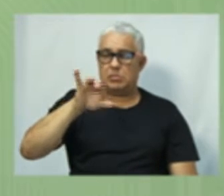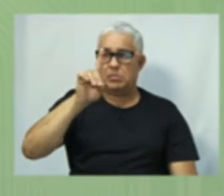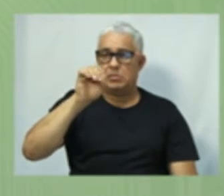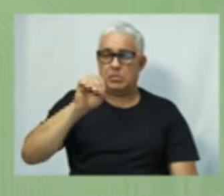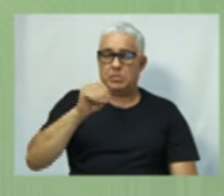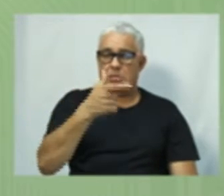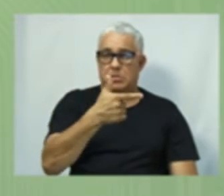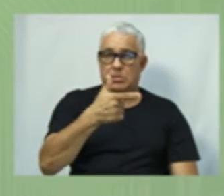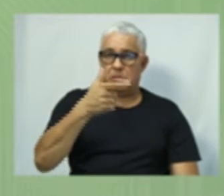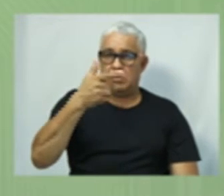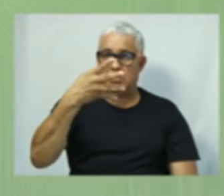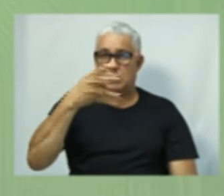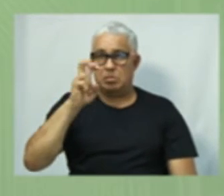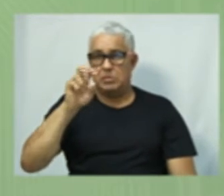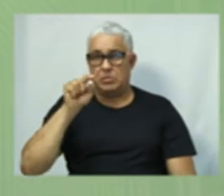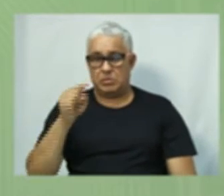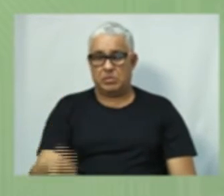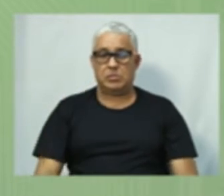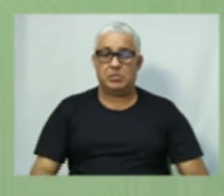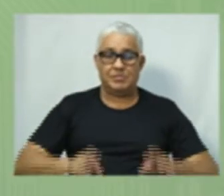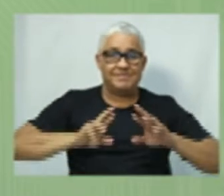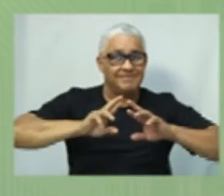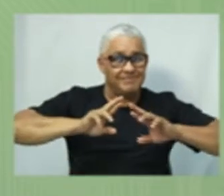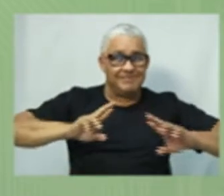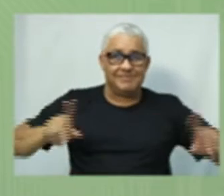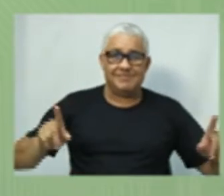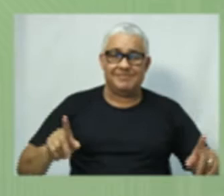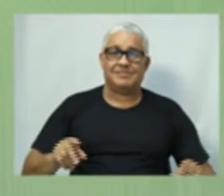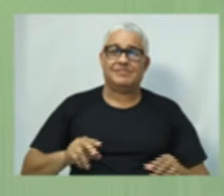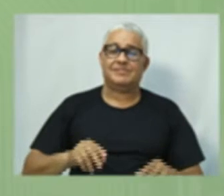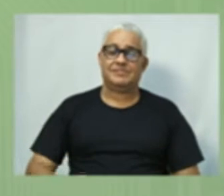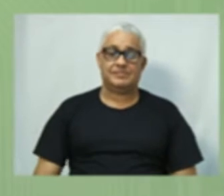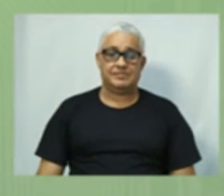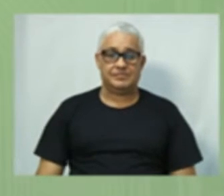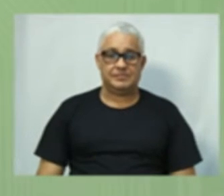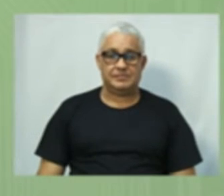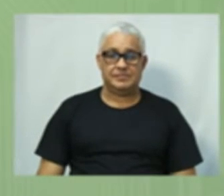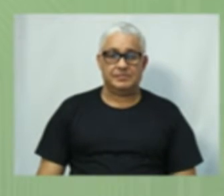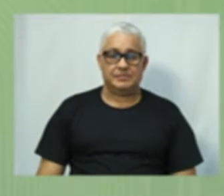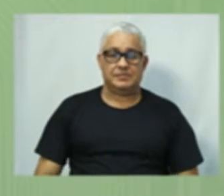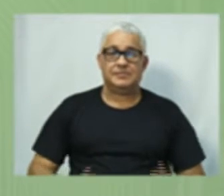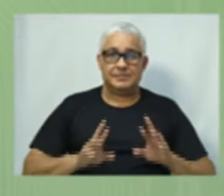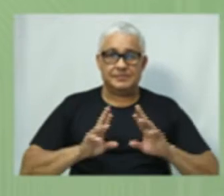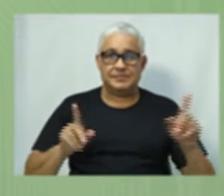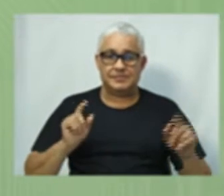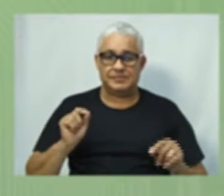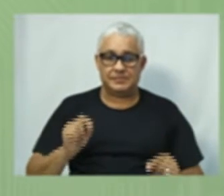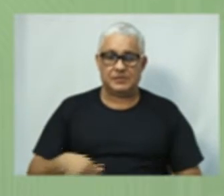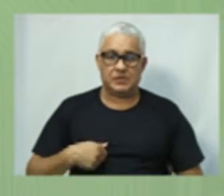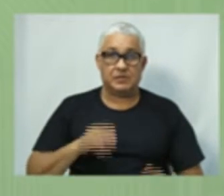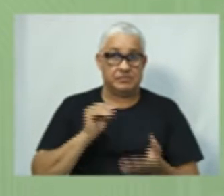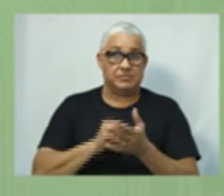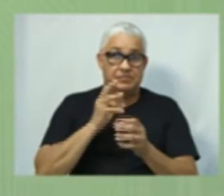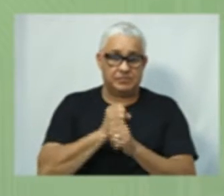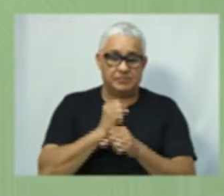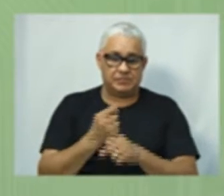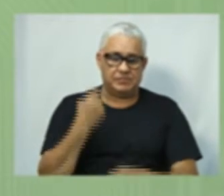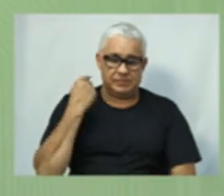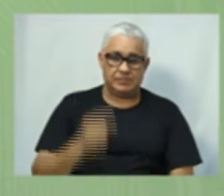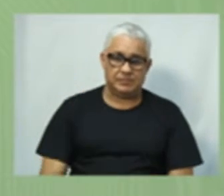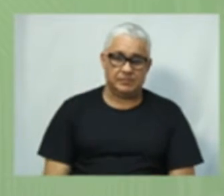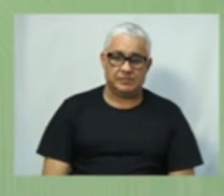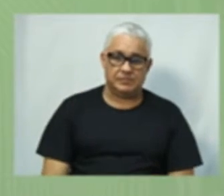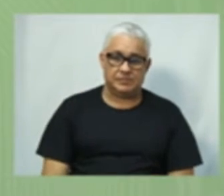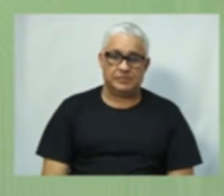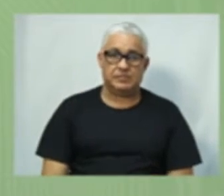245 mil. É uma diferença muito significativa. Vai dar uma diferença aqui, que eu não calculei antes, né? O professor tem que apanhar